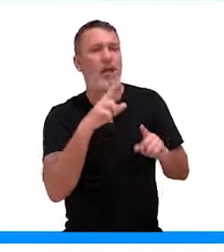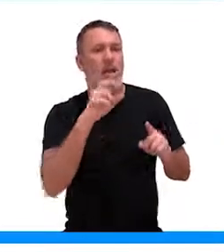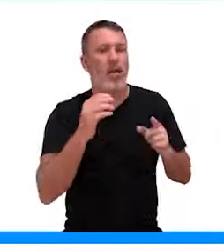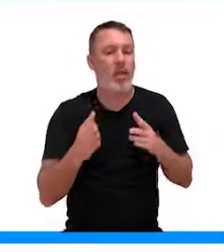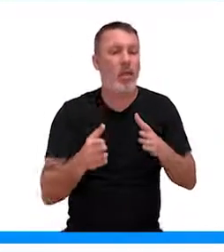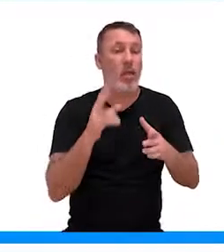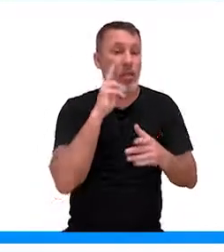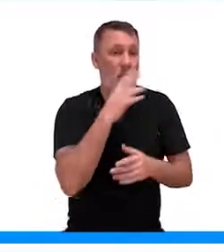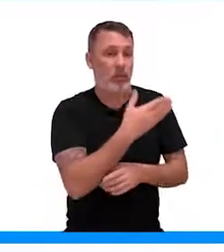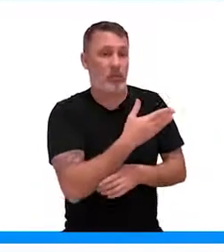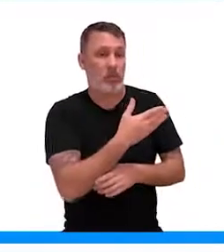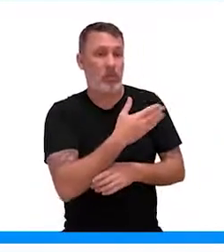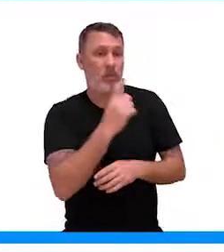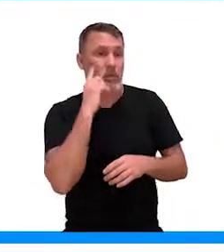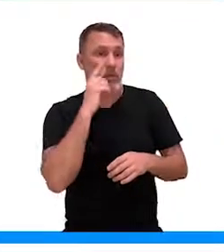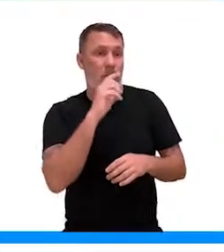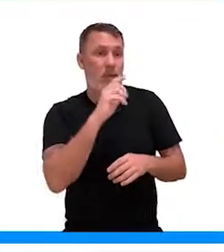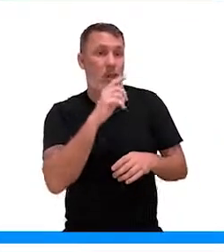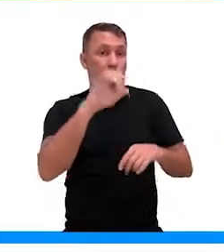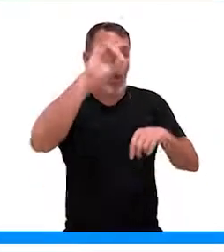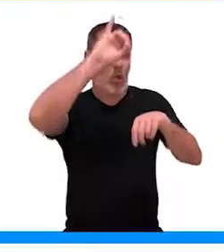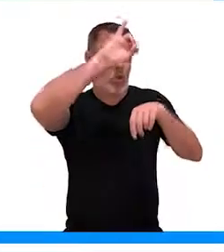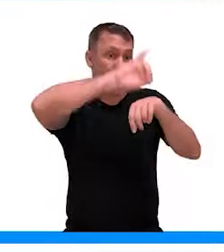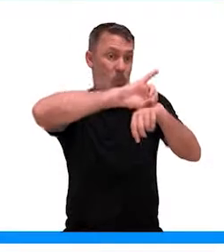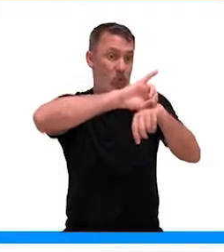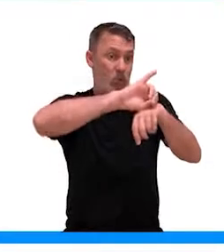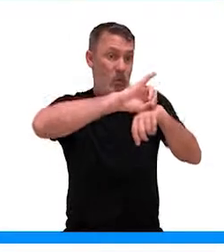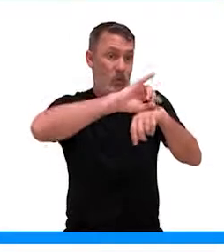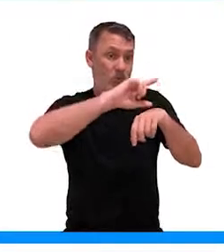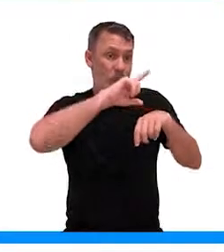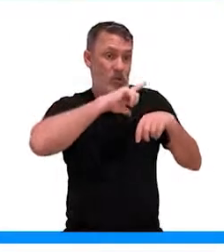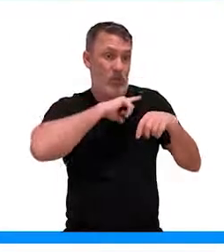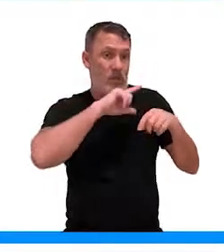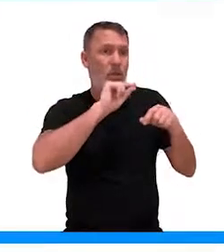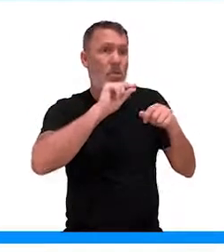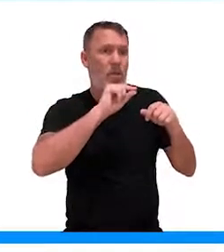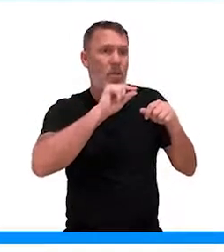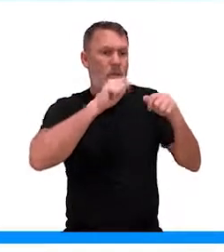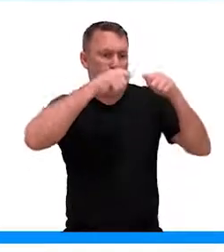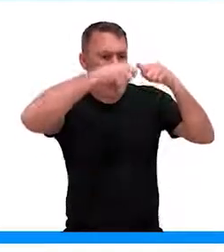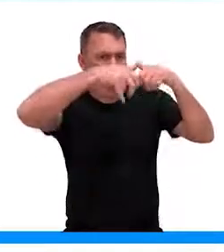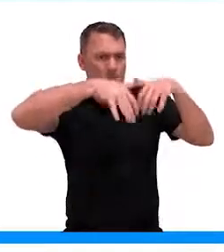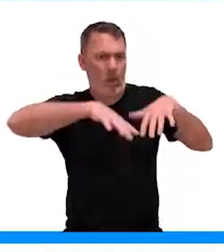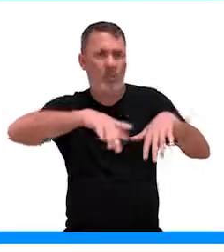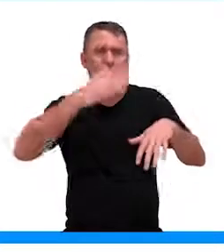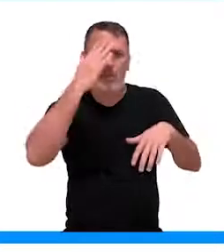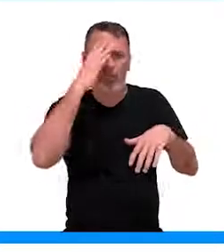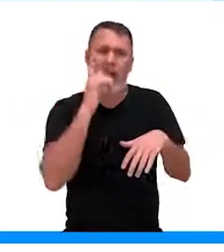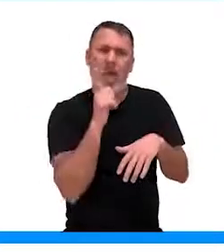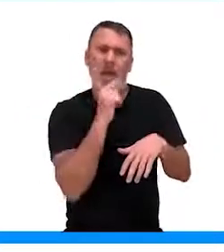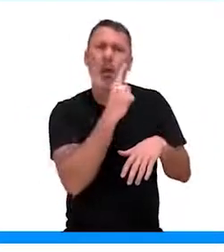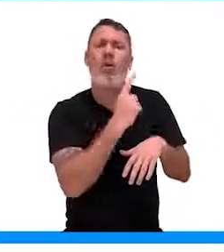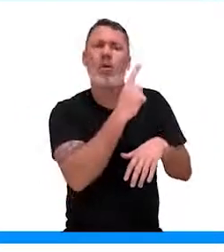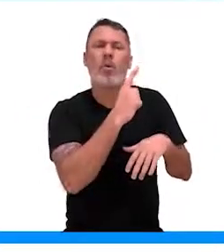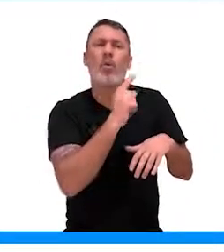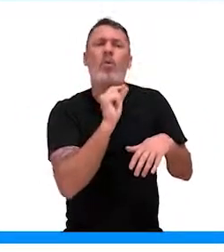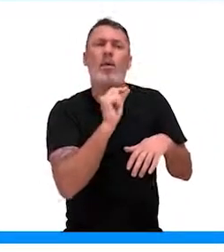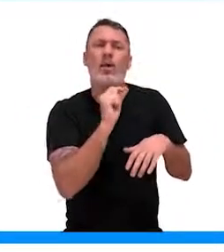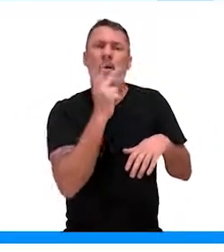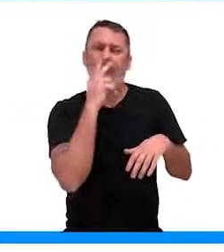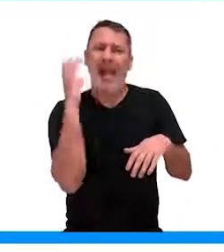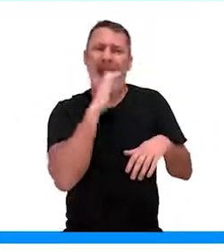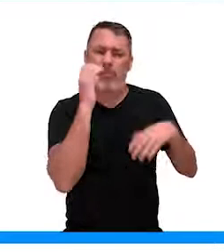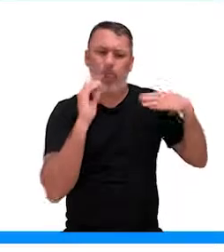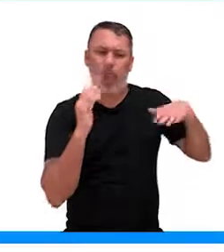erosivo. Gente, no alto curso, você teria uma turbulência muito maior, né? As águas, elas se deslocam com